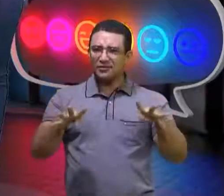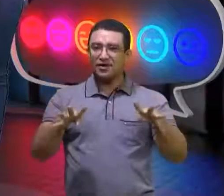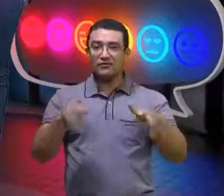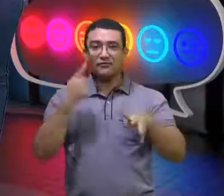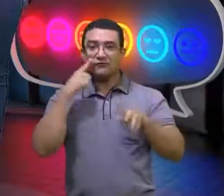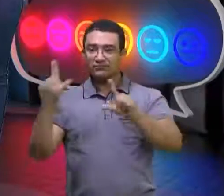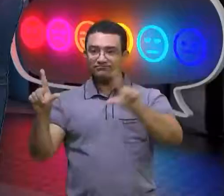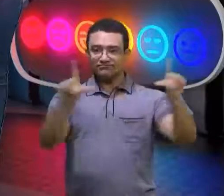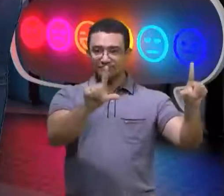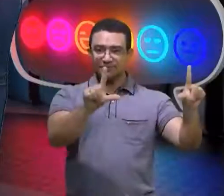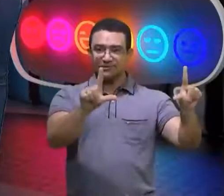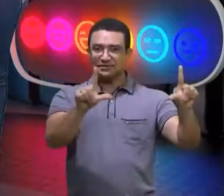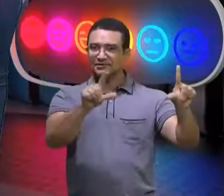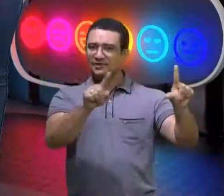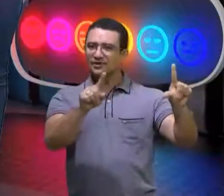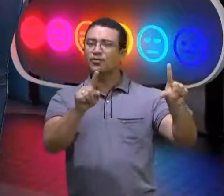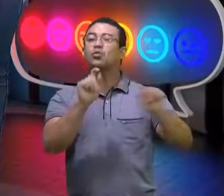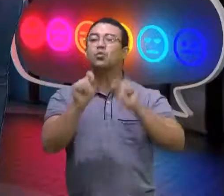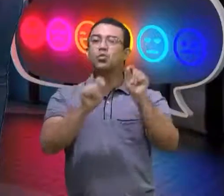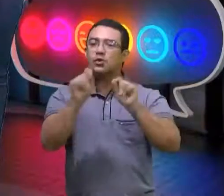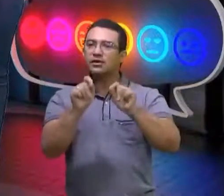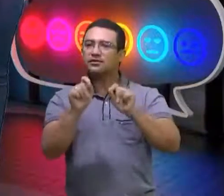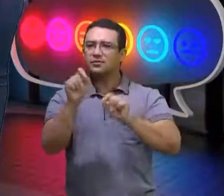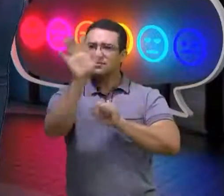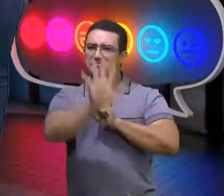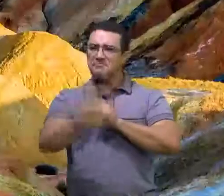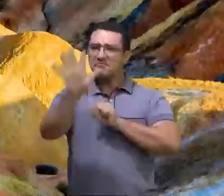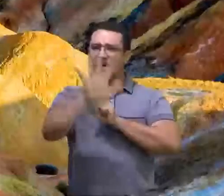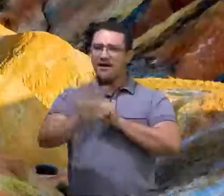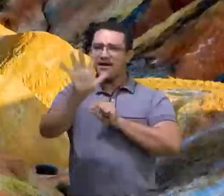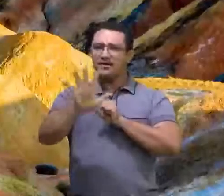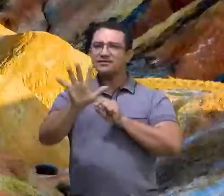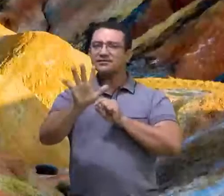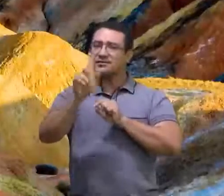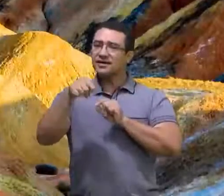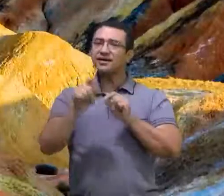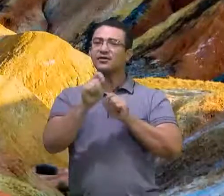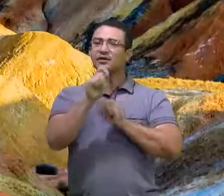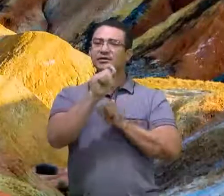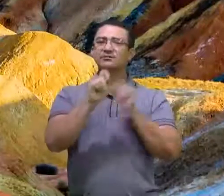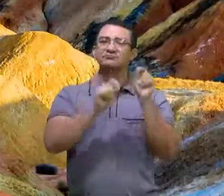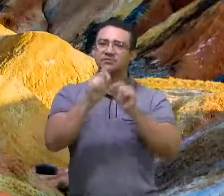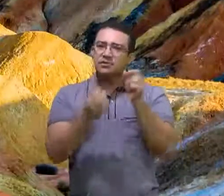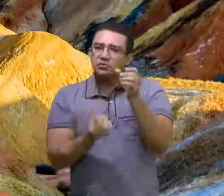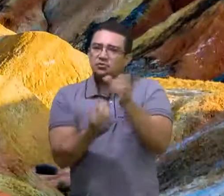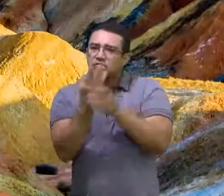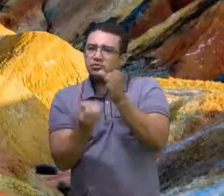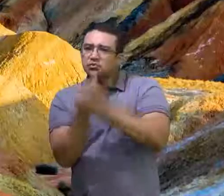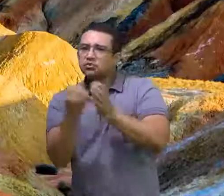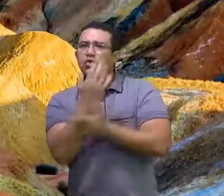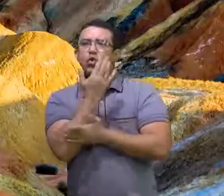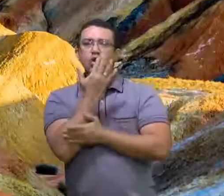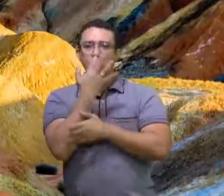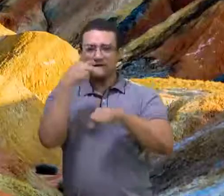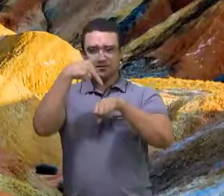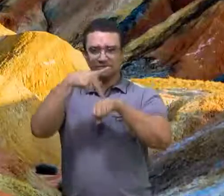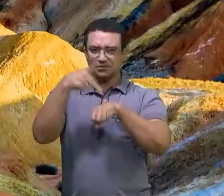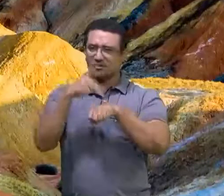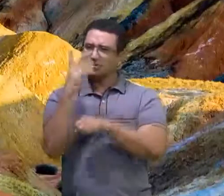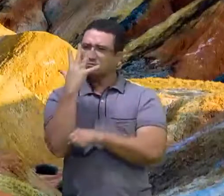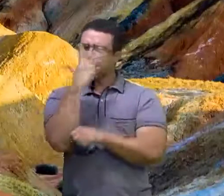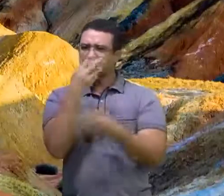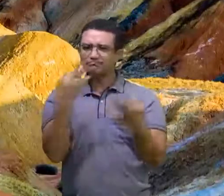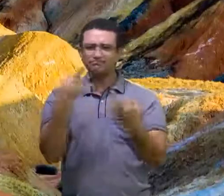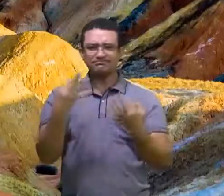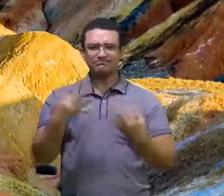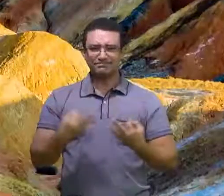cartela um fundo, né, com uma imagem que é desse parque zoológico com essas formações coloridas. E olha só que bonito,